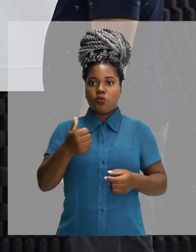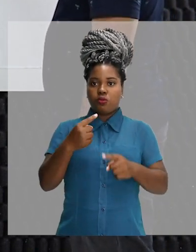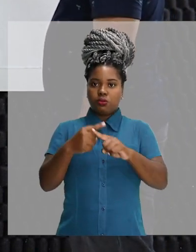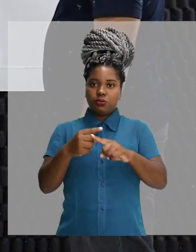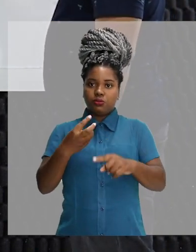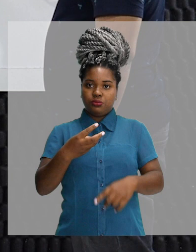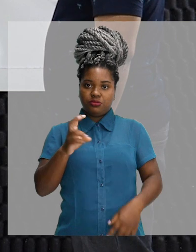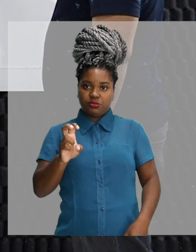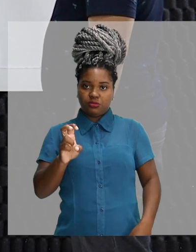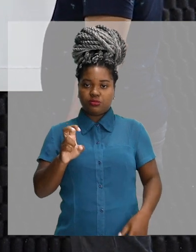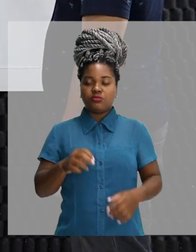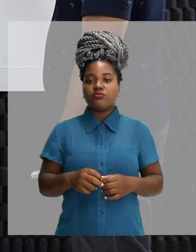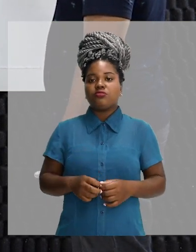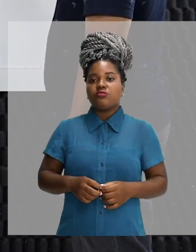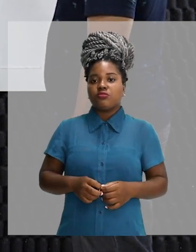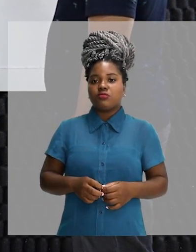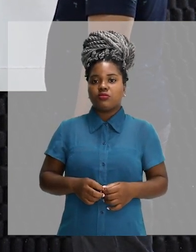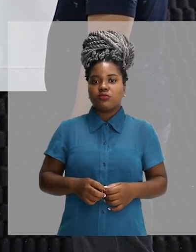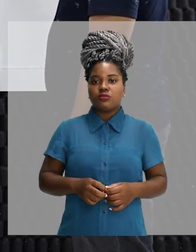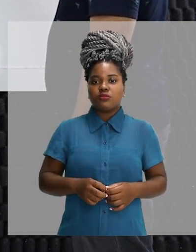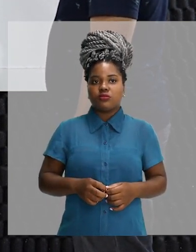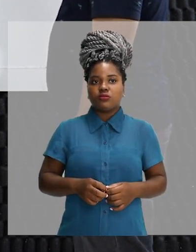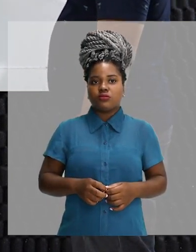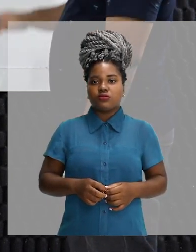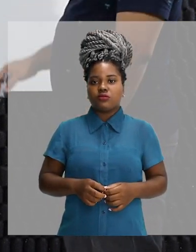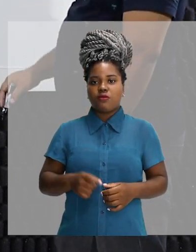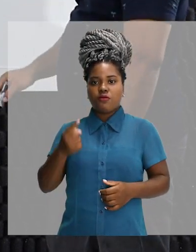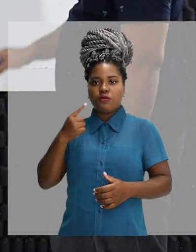o mesmo, 35, né? Então, dá